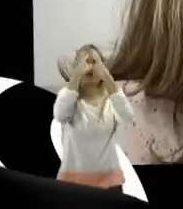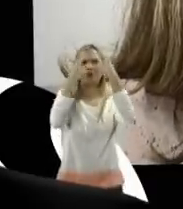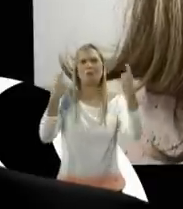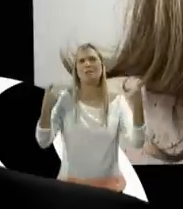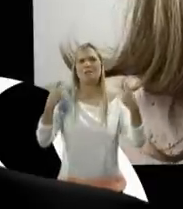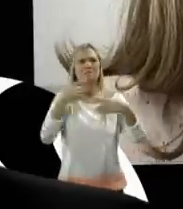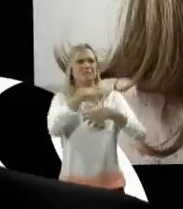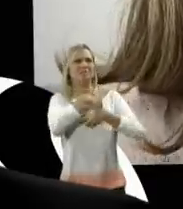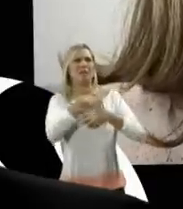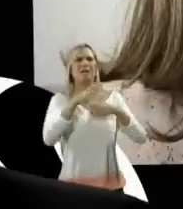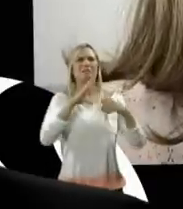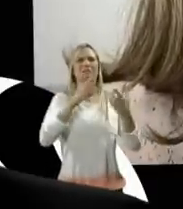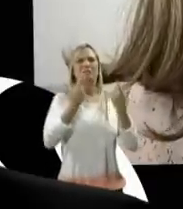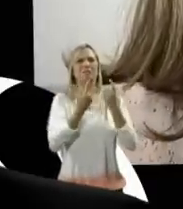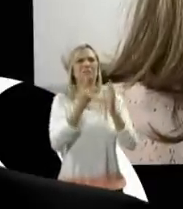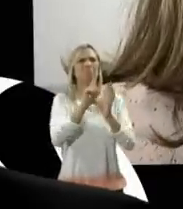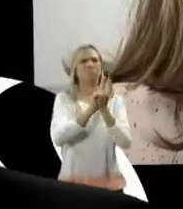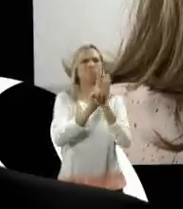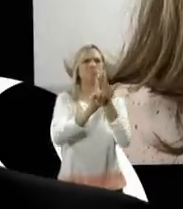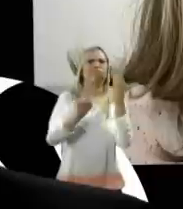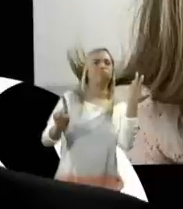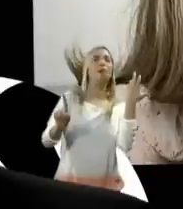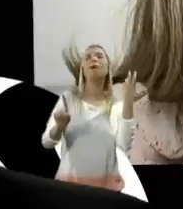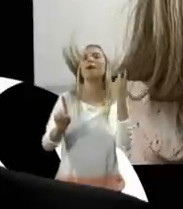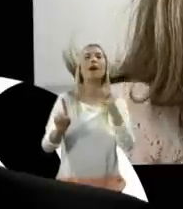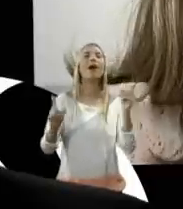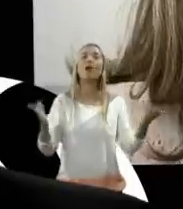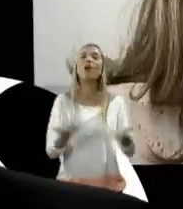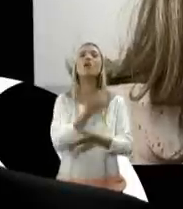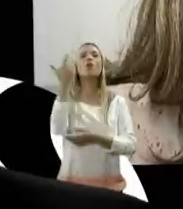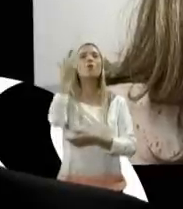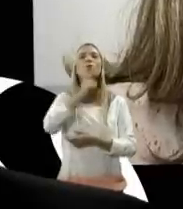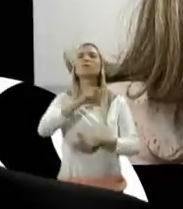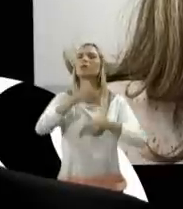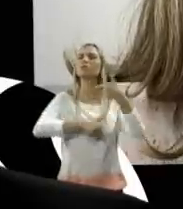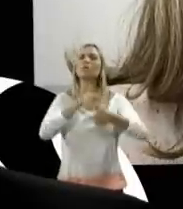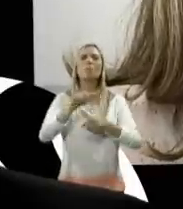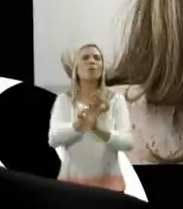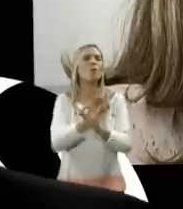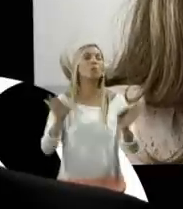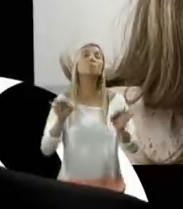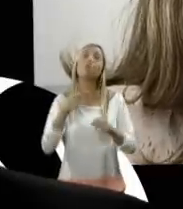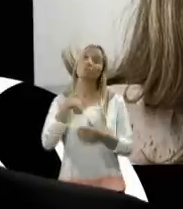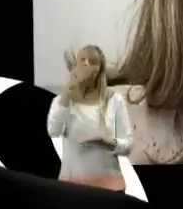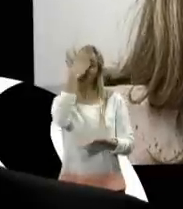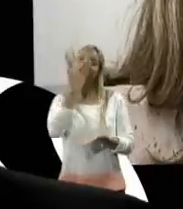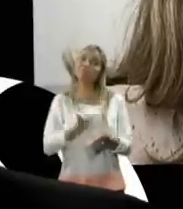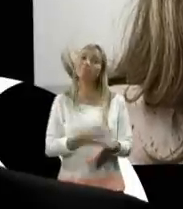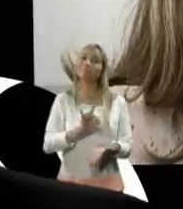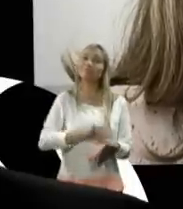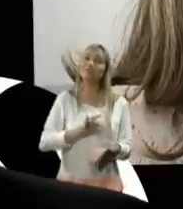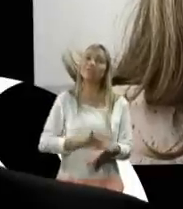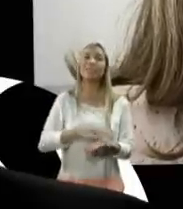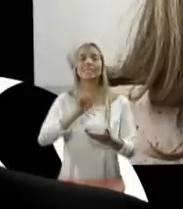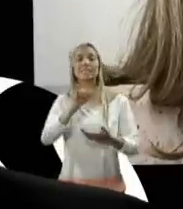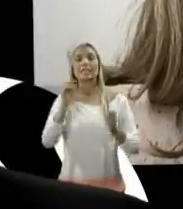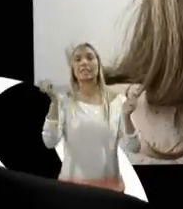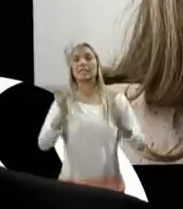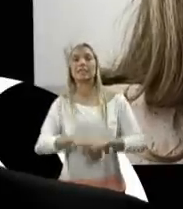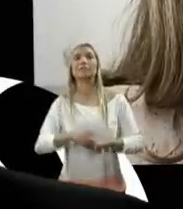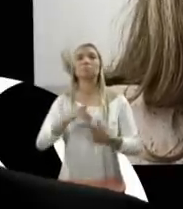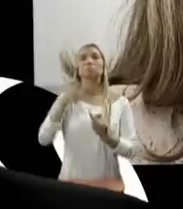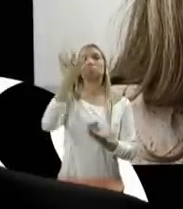eles sofrem, mesmo assim eles conseguem desenvolver um belíssimo trabalho. Então eu acredito que com a